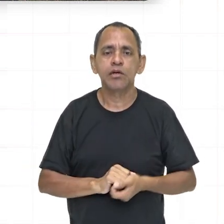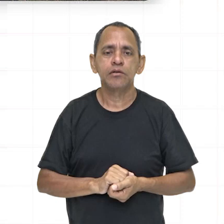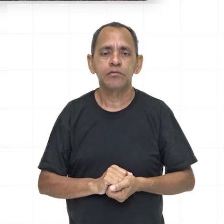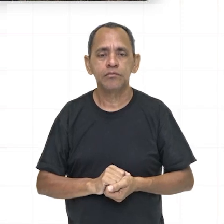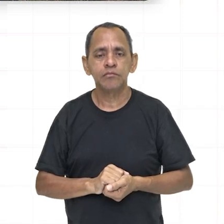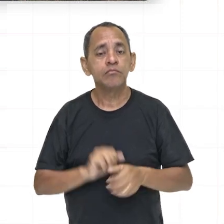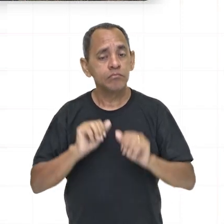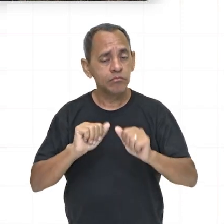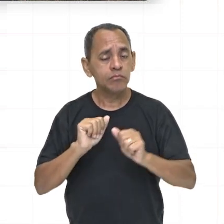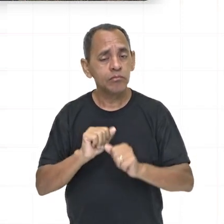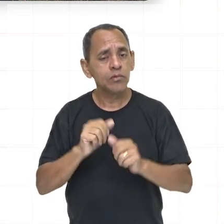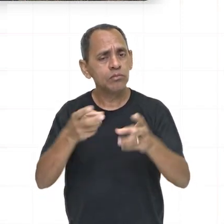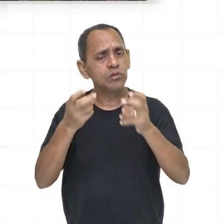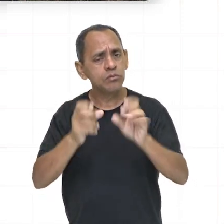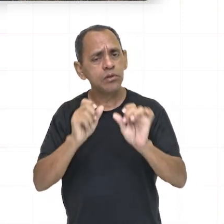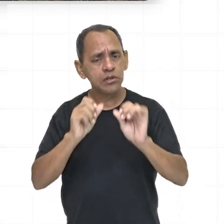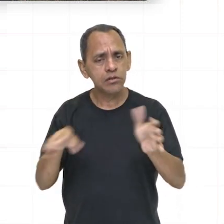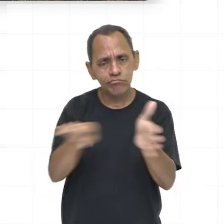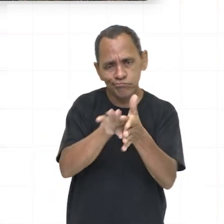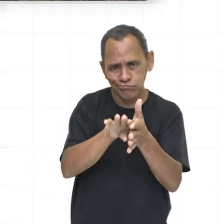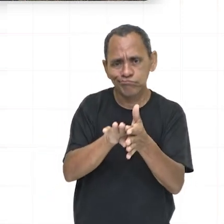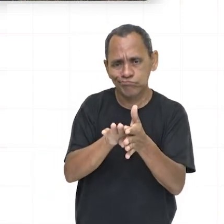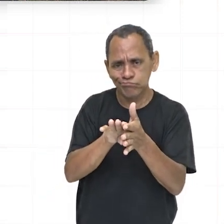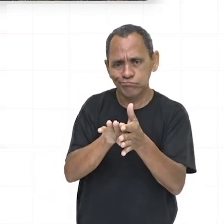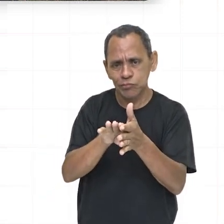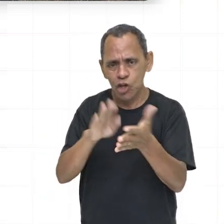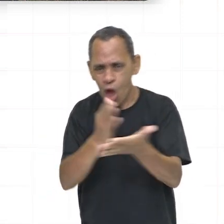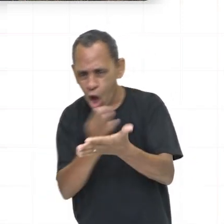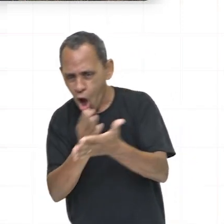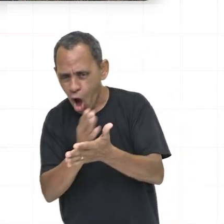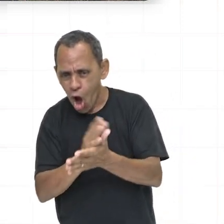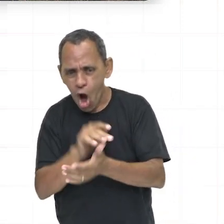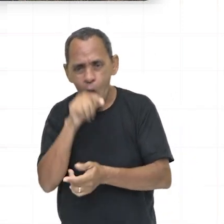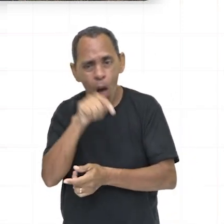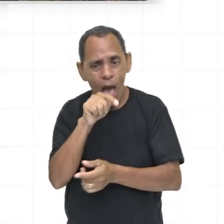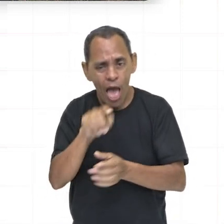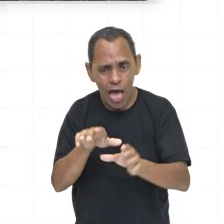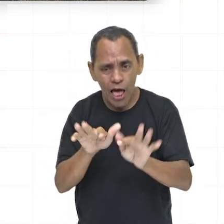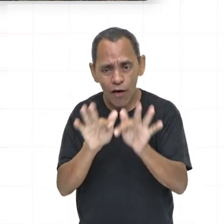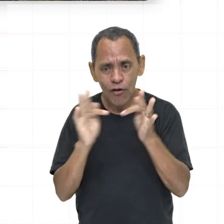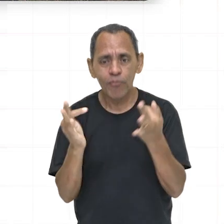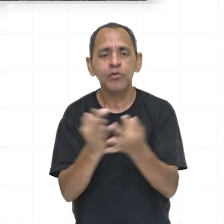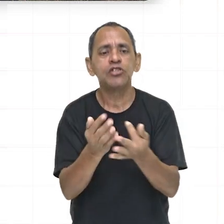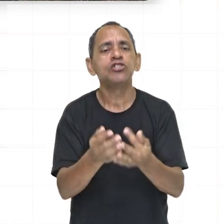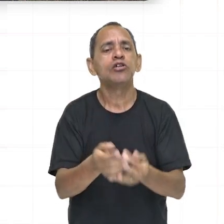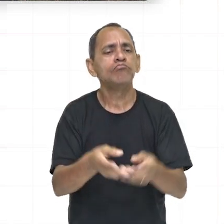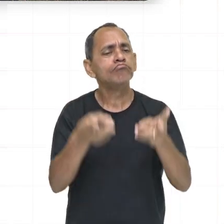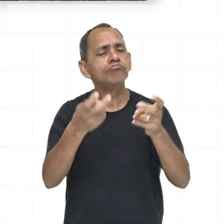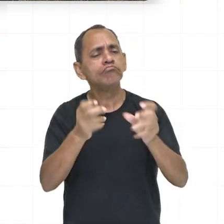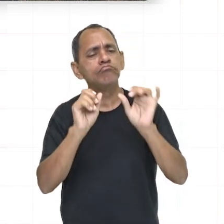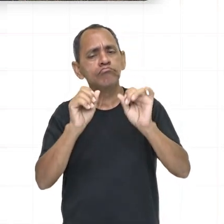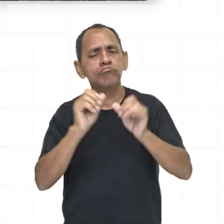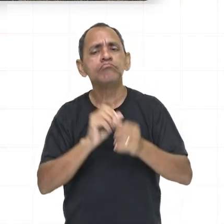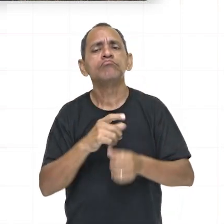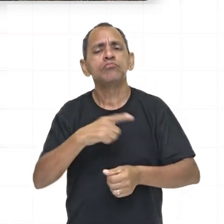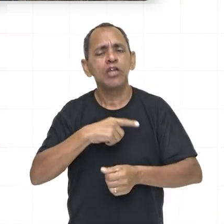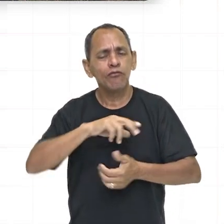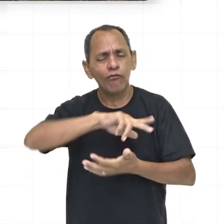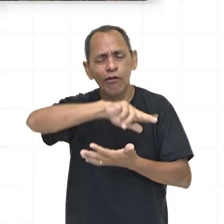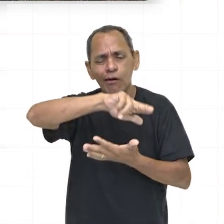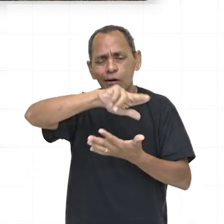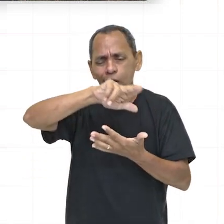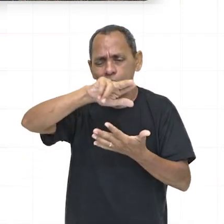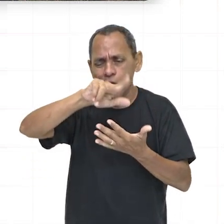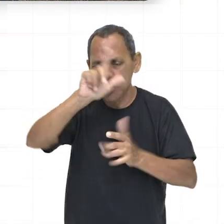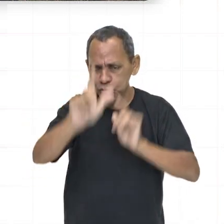chegar ali numa dessas famílias, nós vamos ver que são famílias compostas por centenas